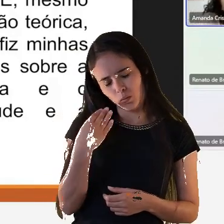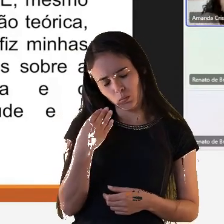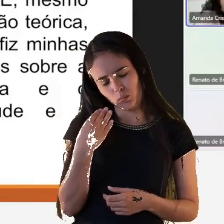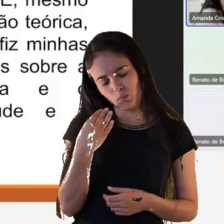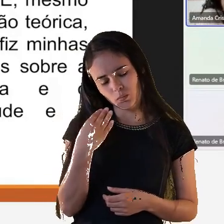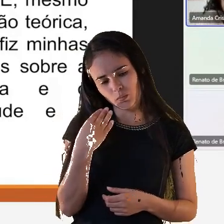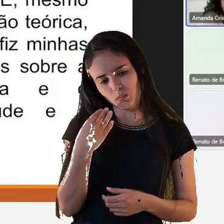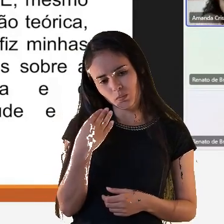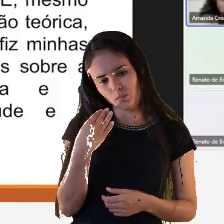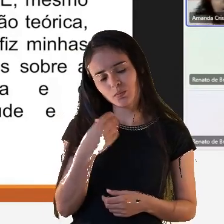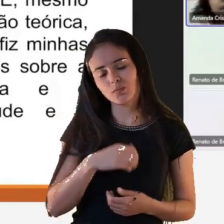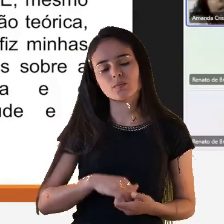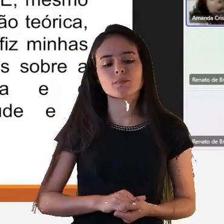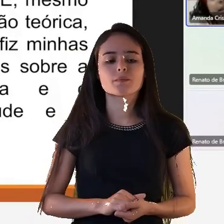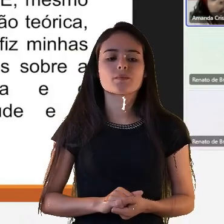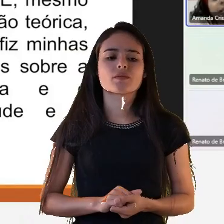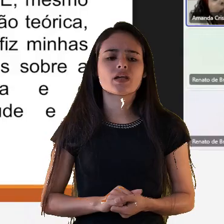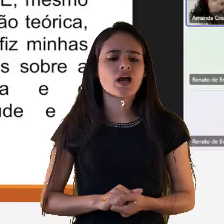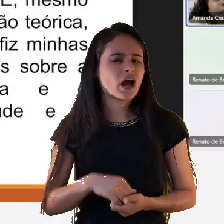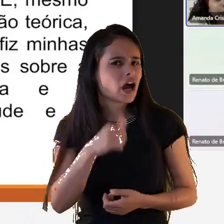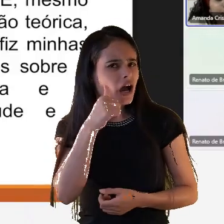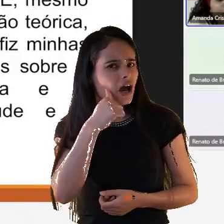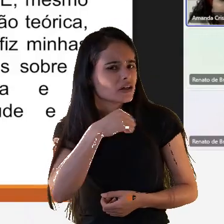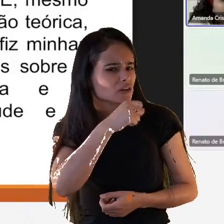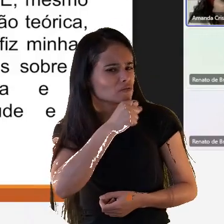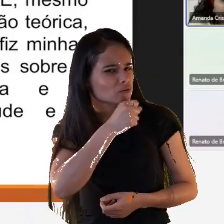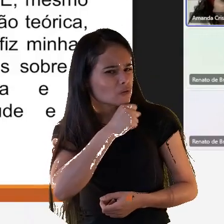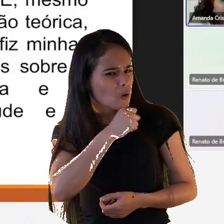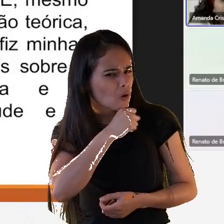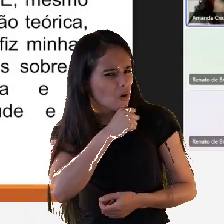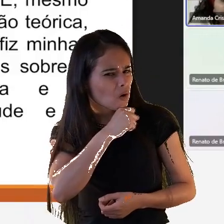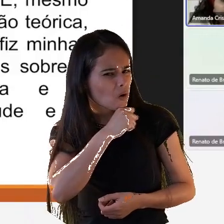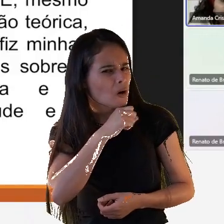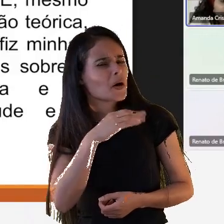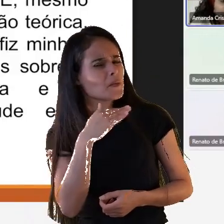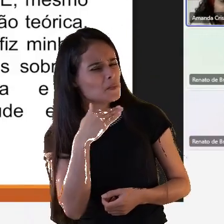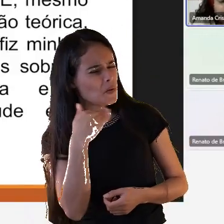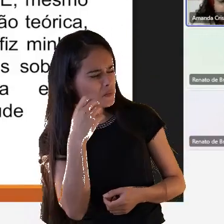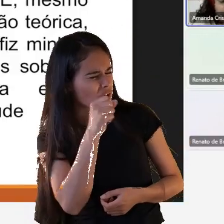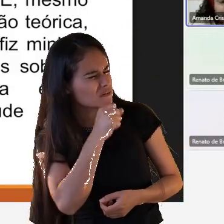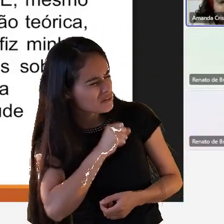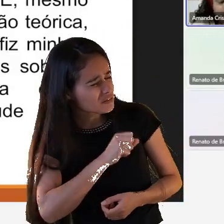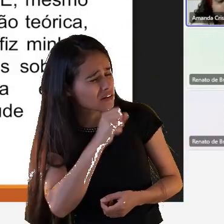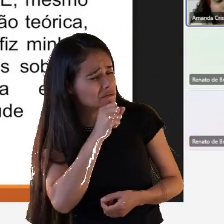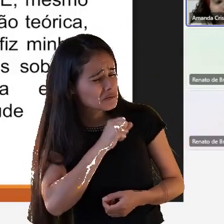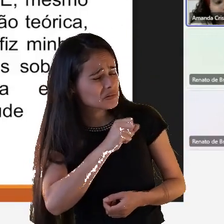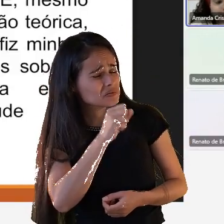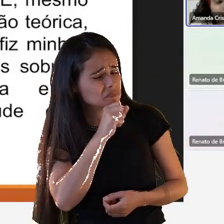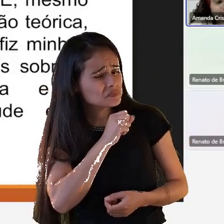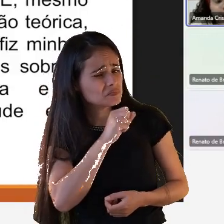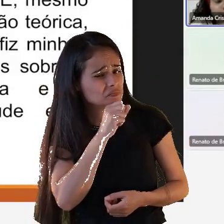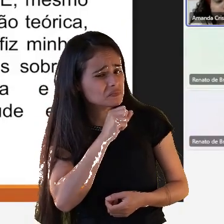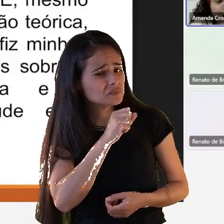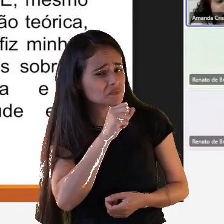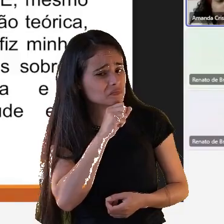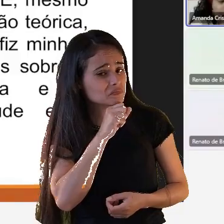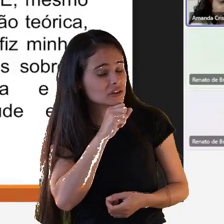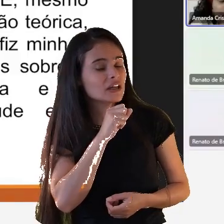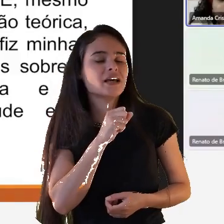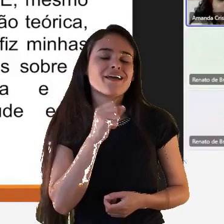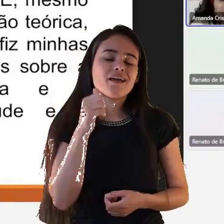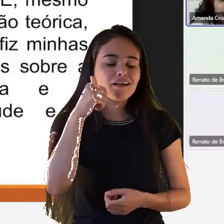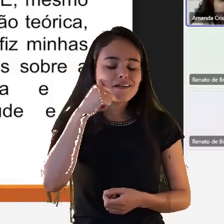a minha mãe é viva, e então eu sou uma das poucas brasileiras, né, que teve, né, e que tem,